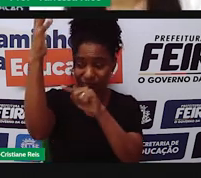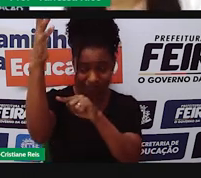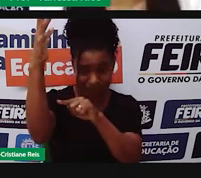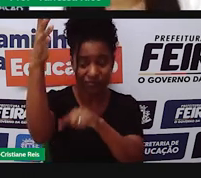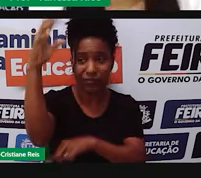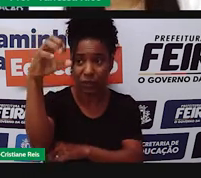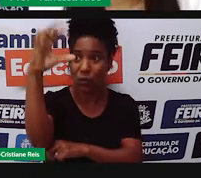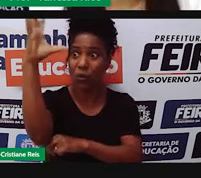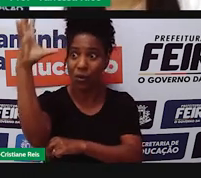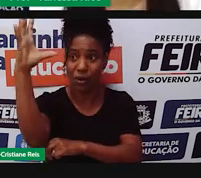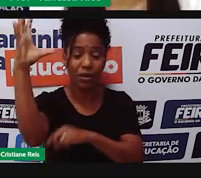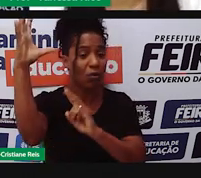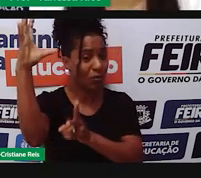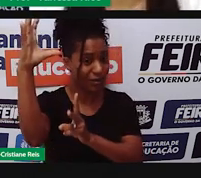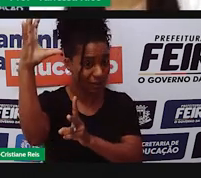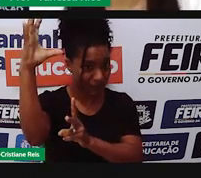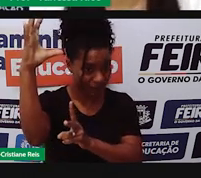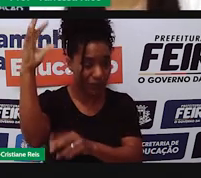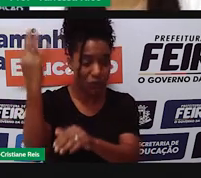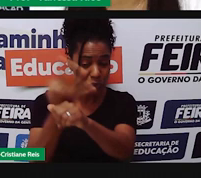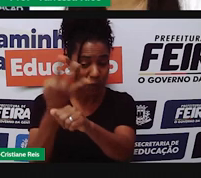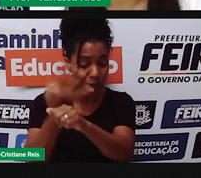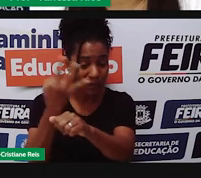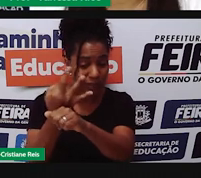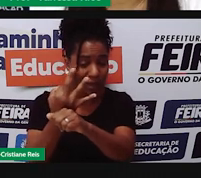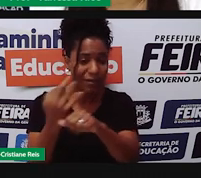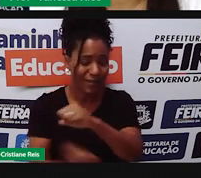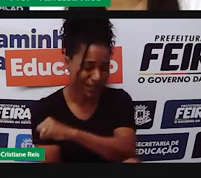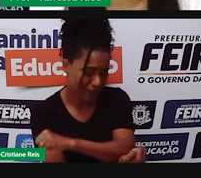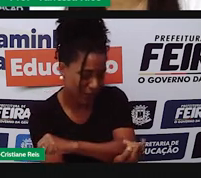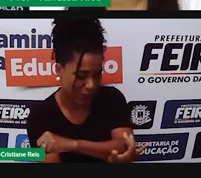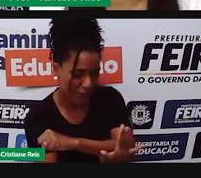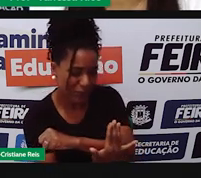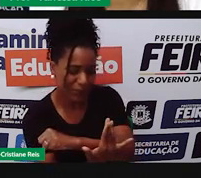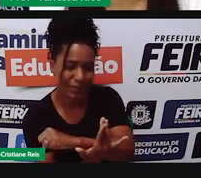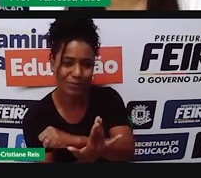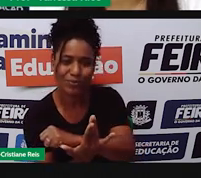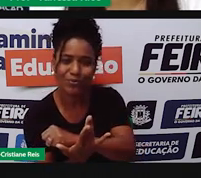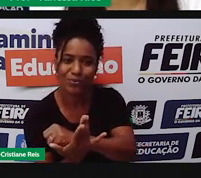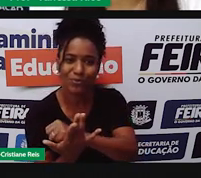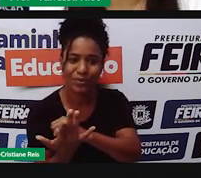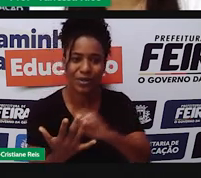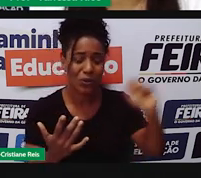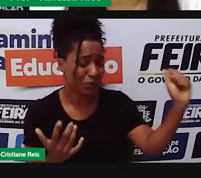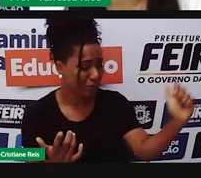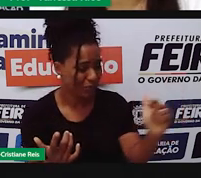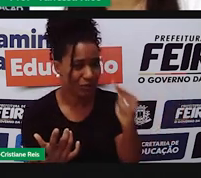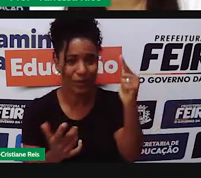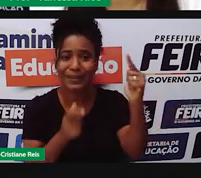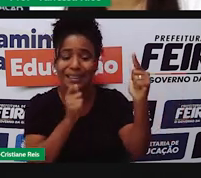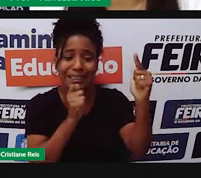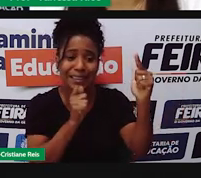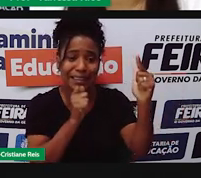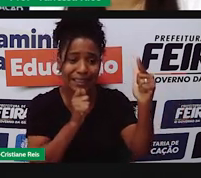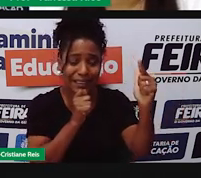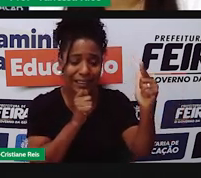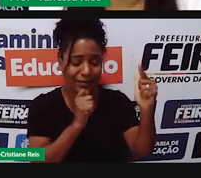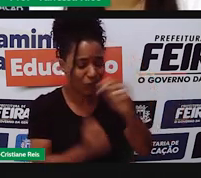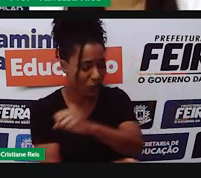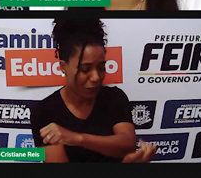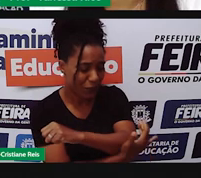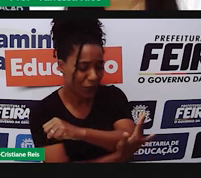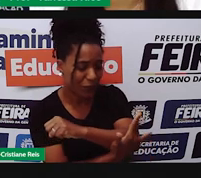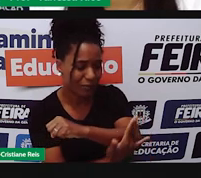seriam extintas, porque elas precisam dessa luz. Então, a gente observa aí que a extinção